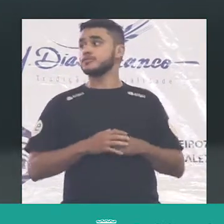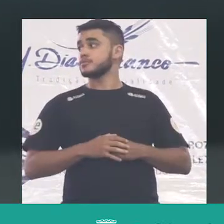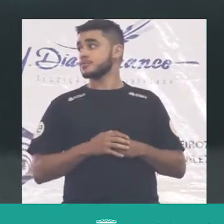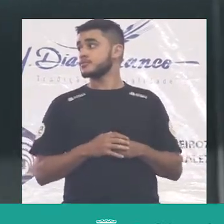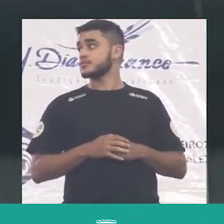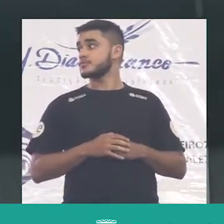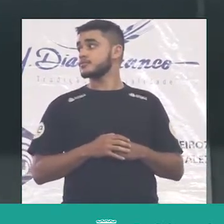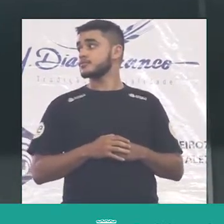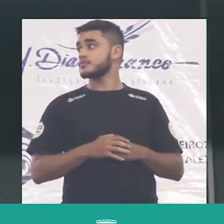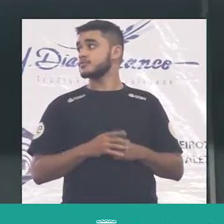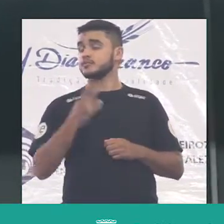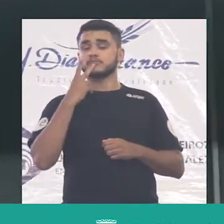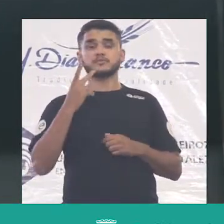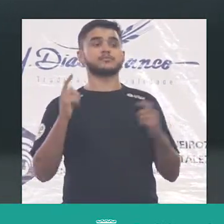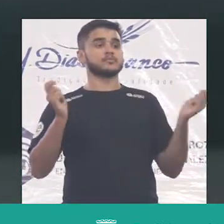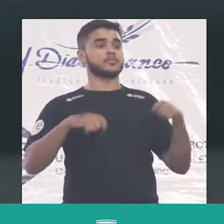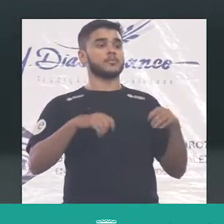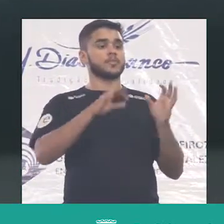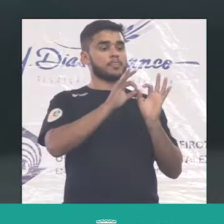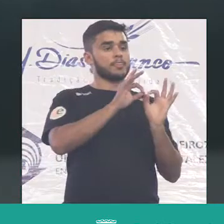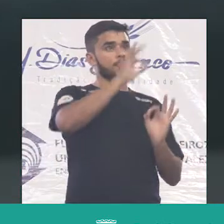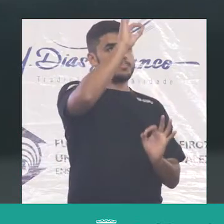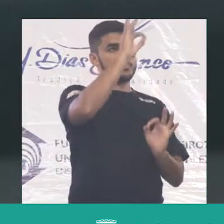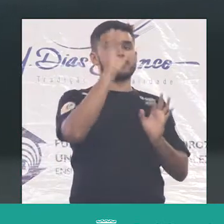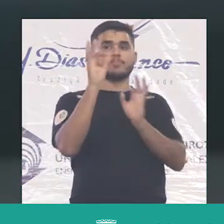vai passar a servir como a altura da caixa.